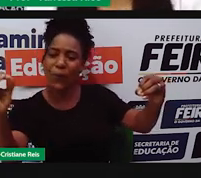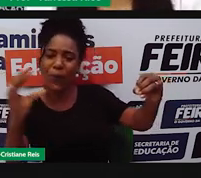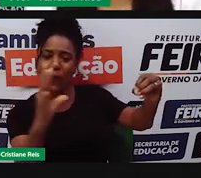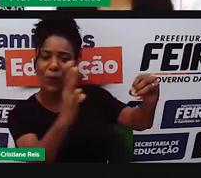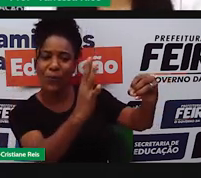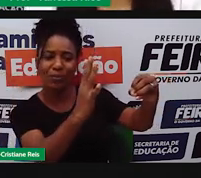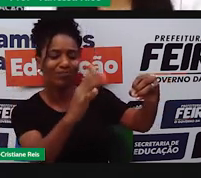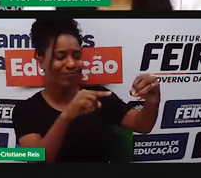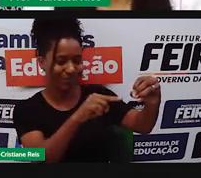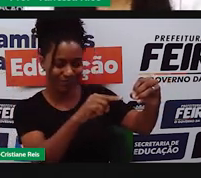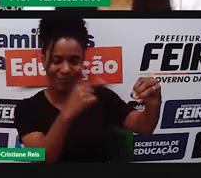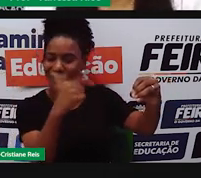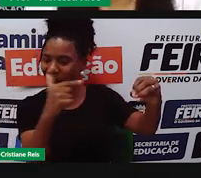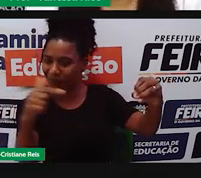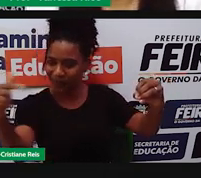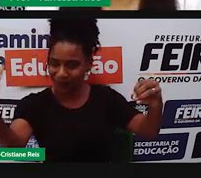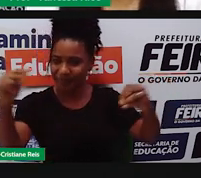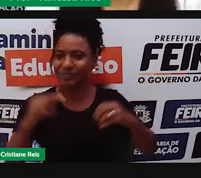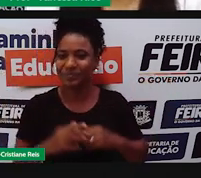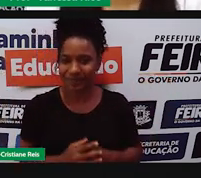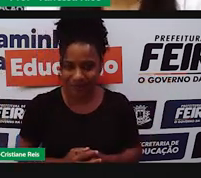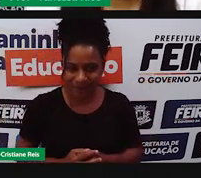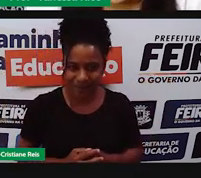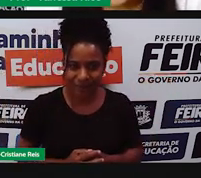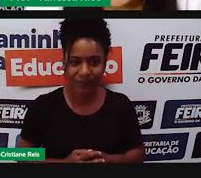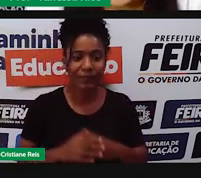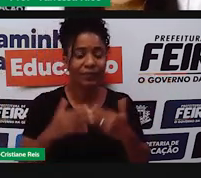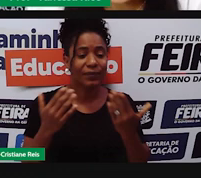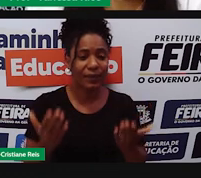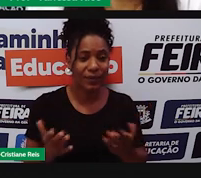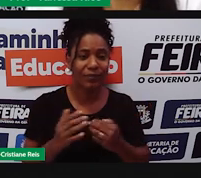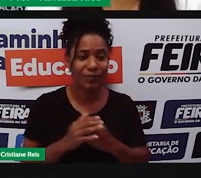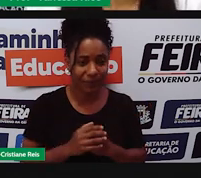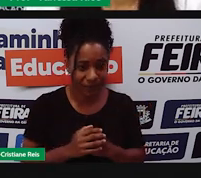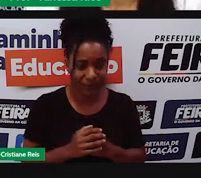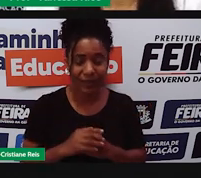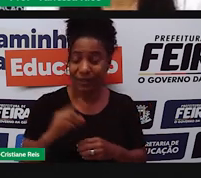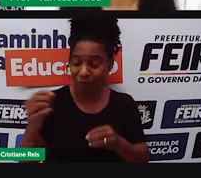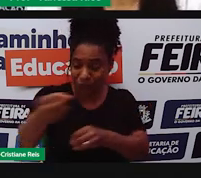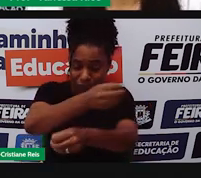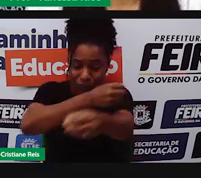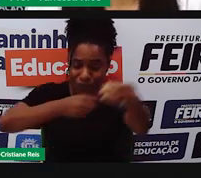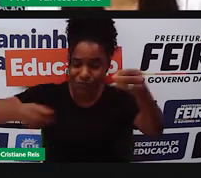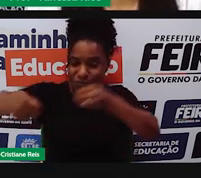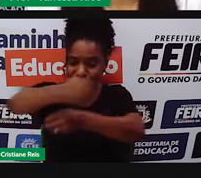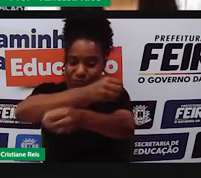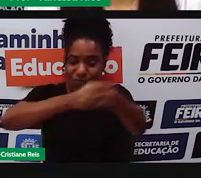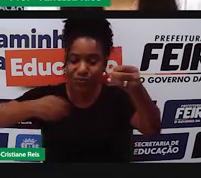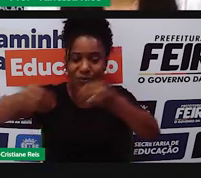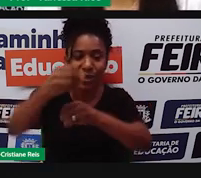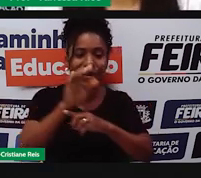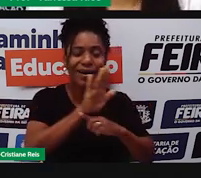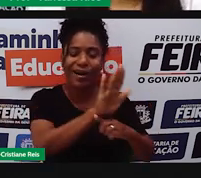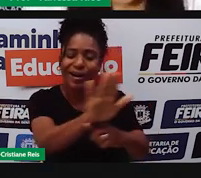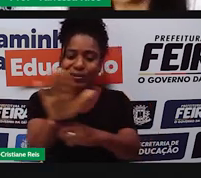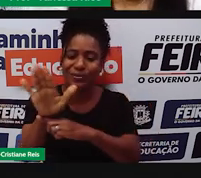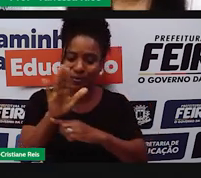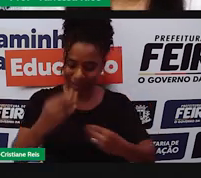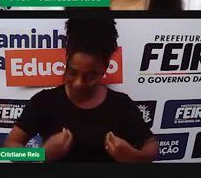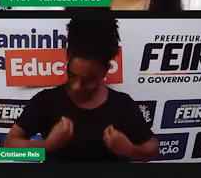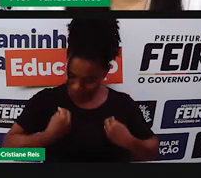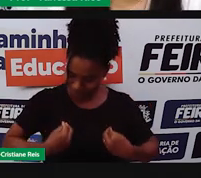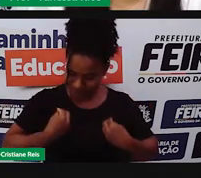outras características que, junto com girar ao redor do Sol, favorecem a existência da